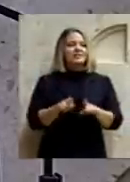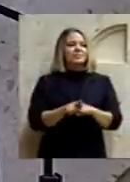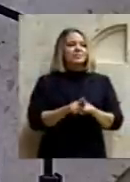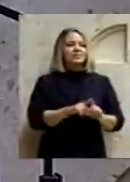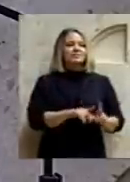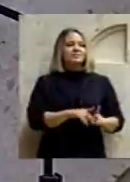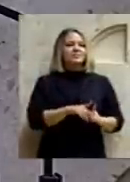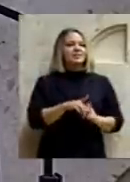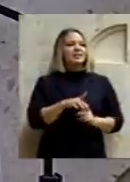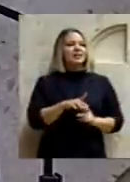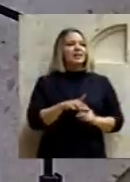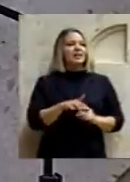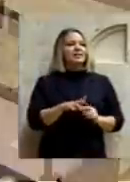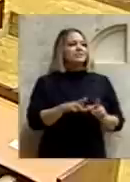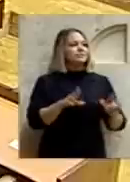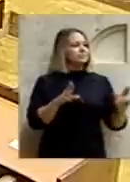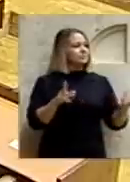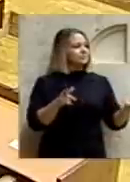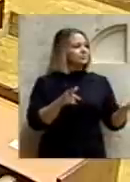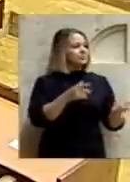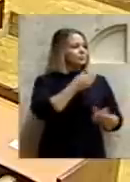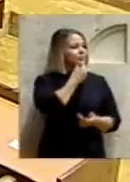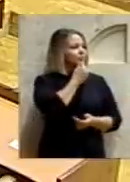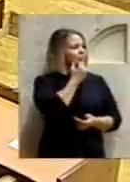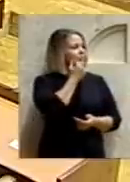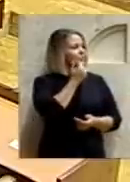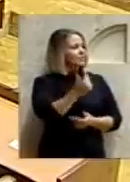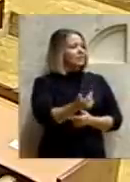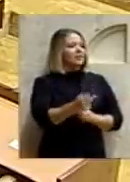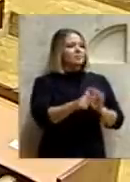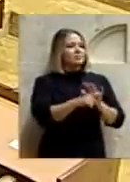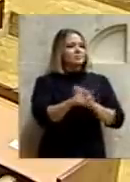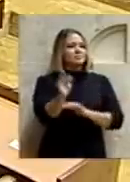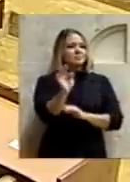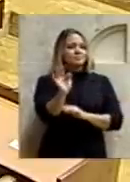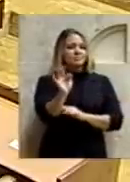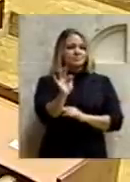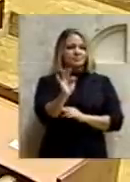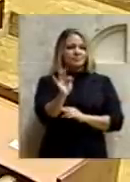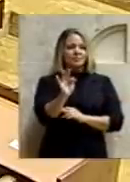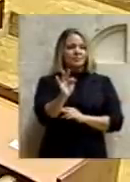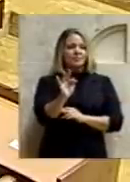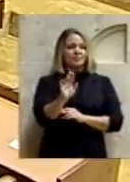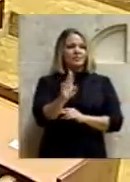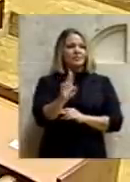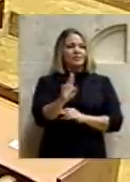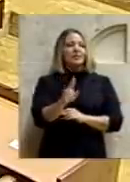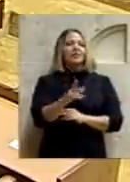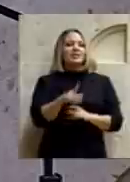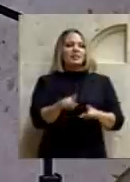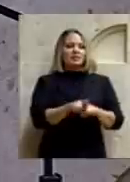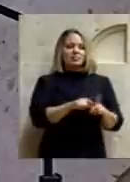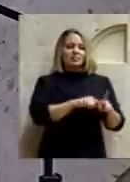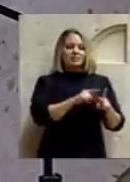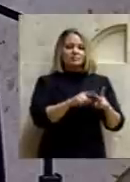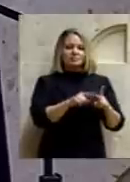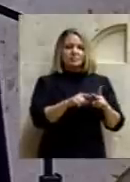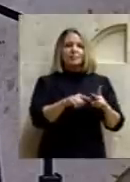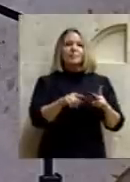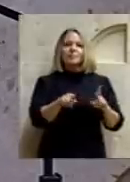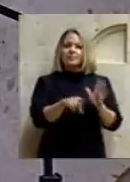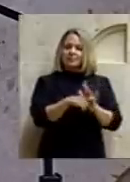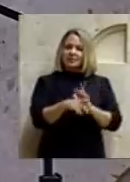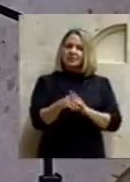Gulsen Selman, da França, o senhor Tomás Passos Martins, também